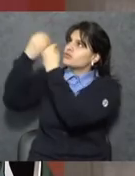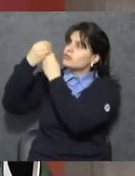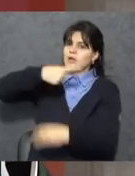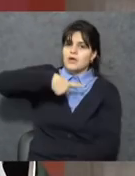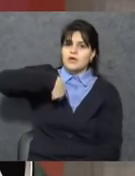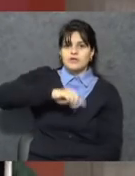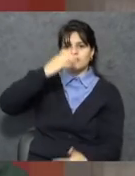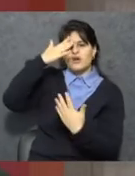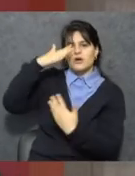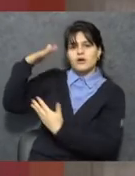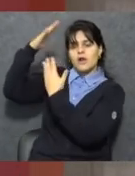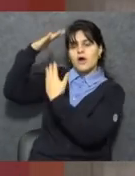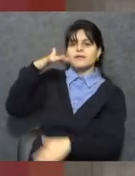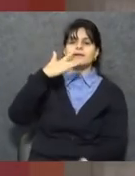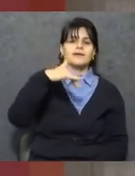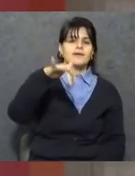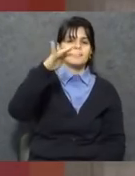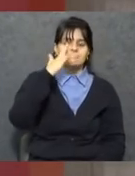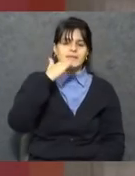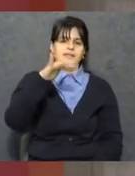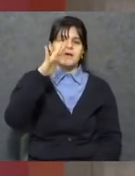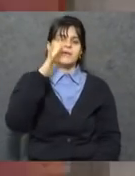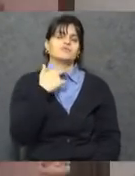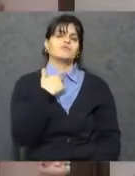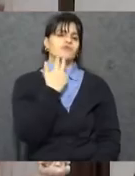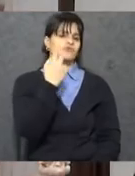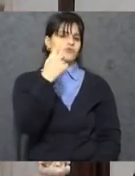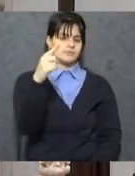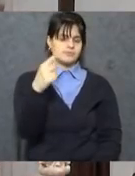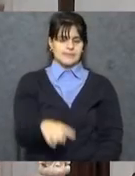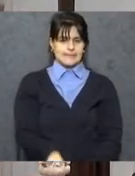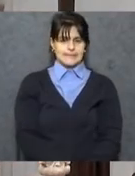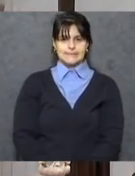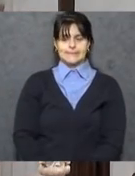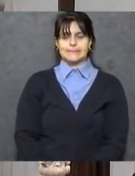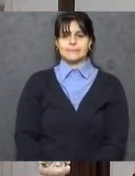glória, cantando numa só voz.